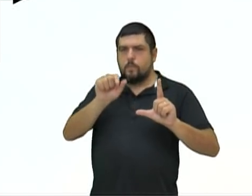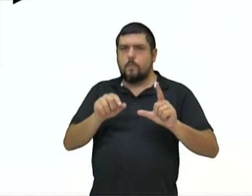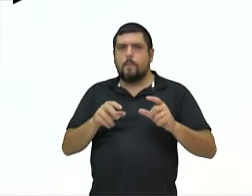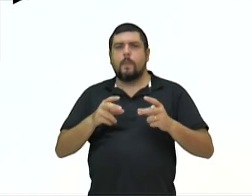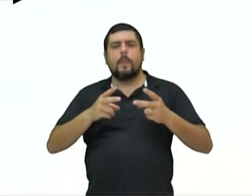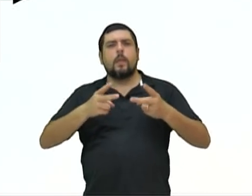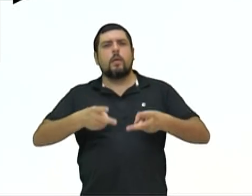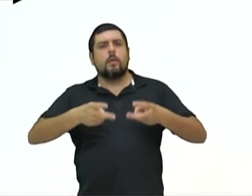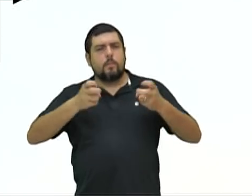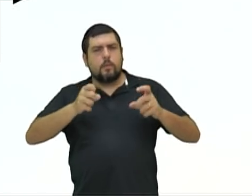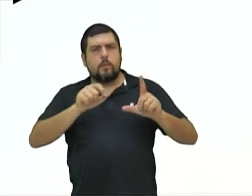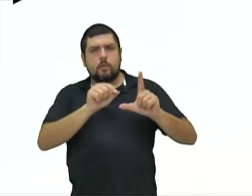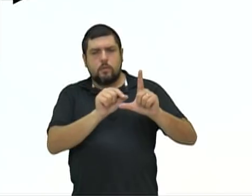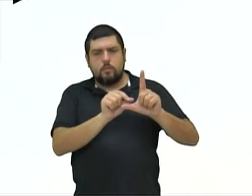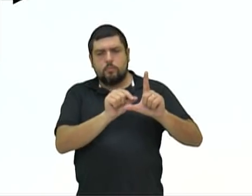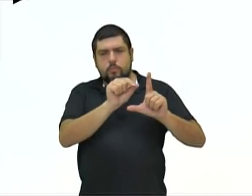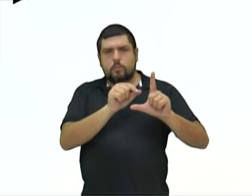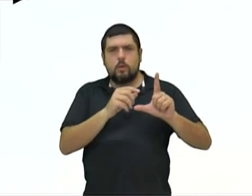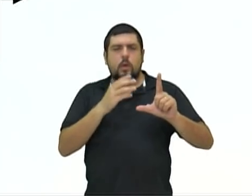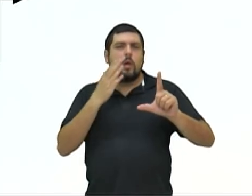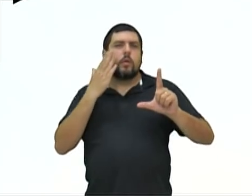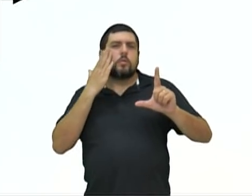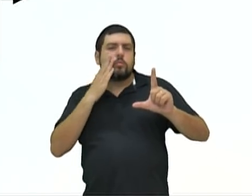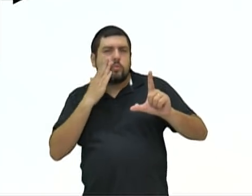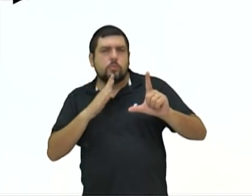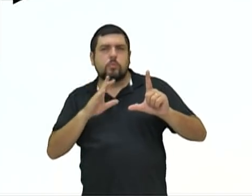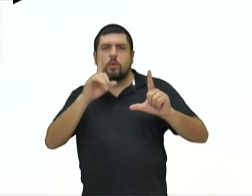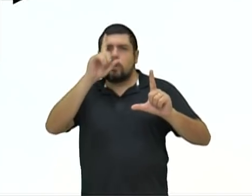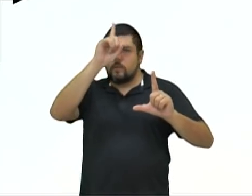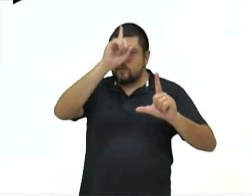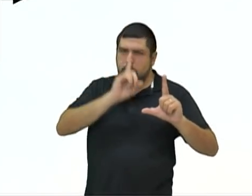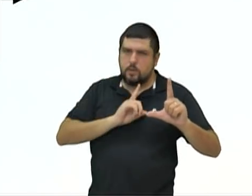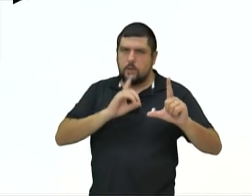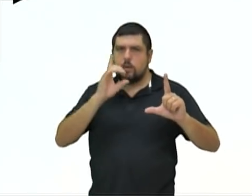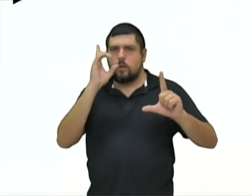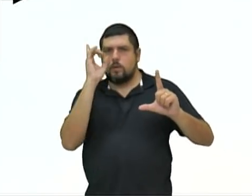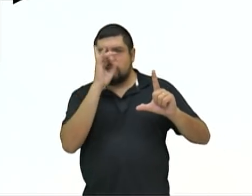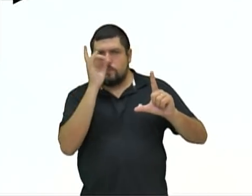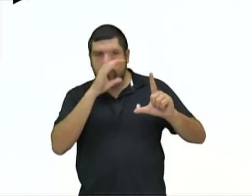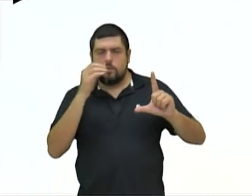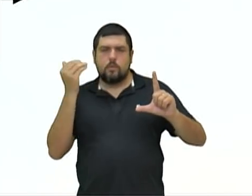barras, colocadas aqui em cor azul, amarelo, verde